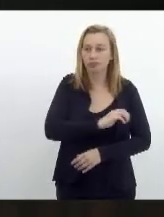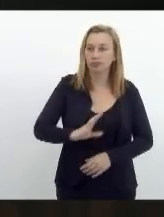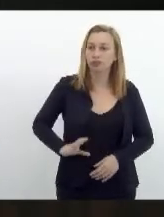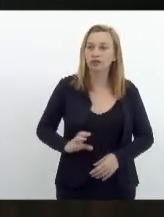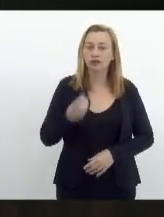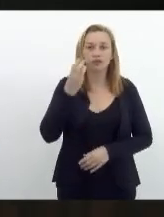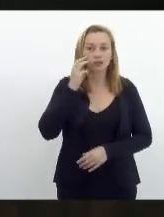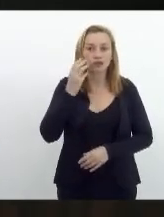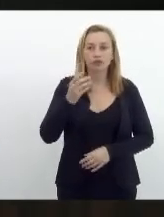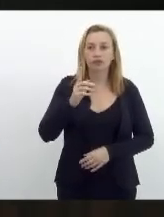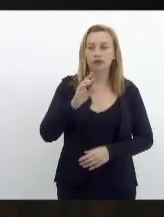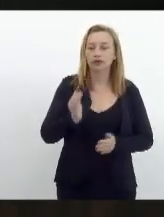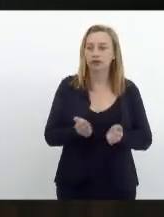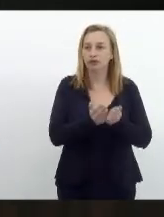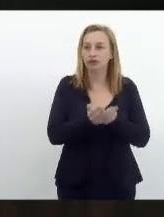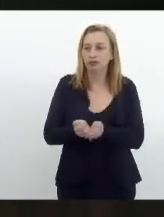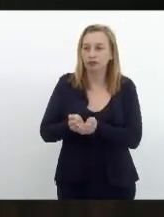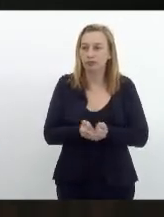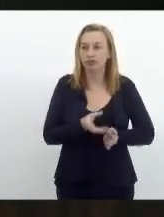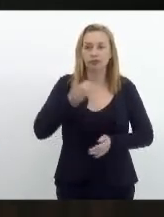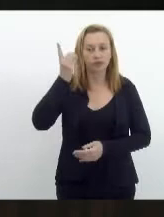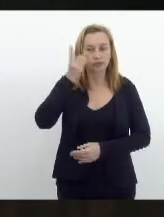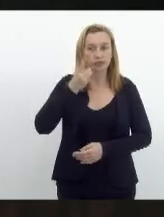Valdec Carneiro, Bebeto,